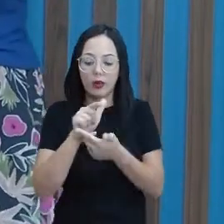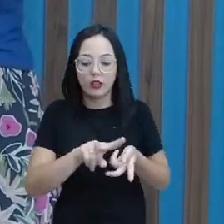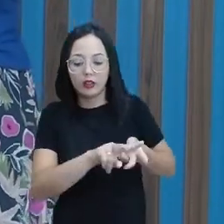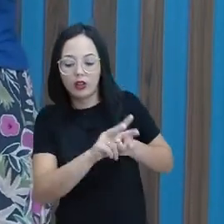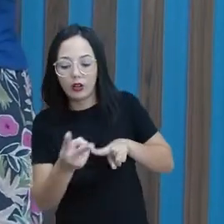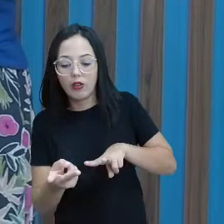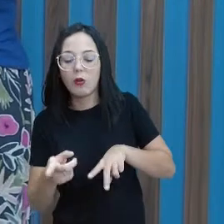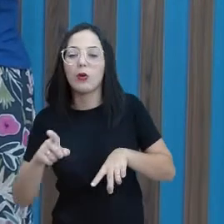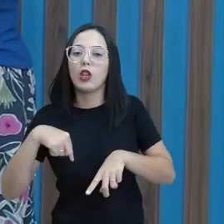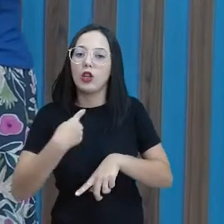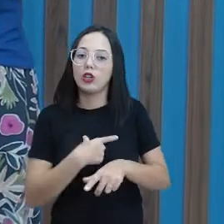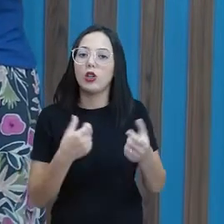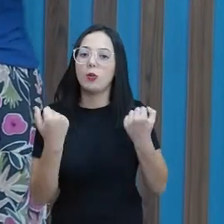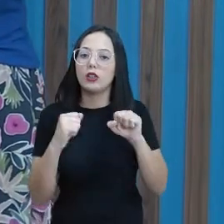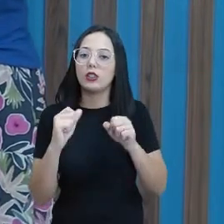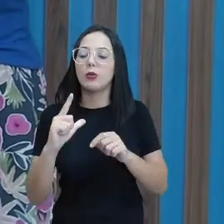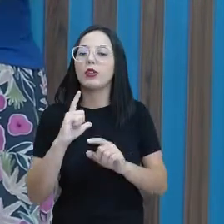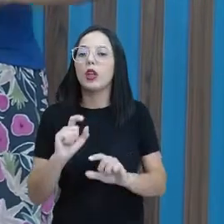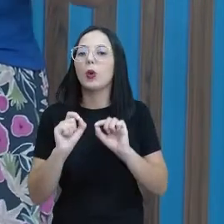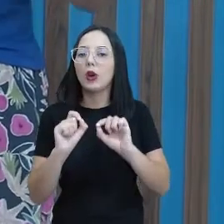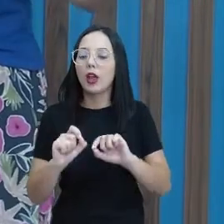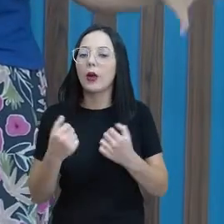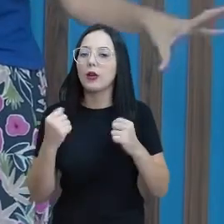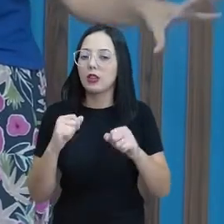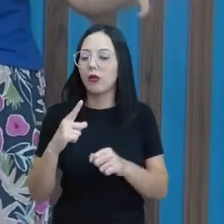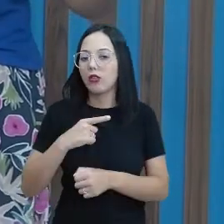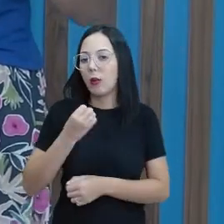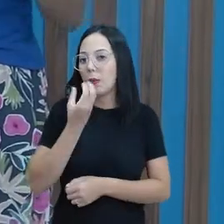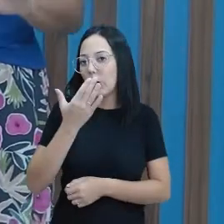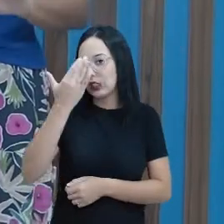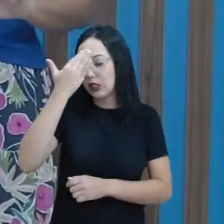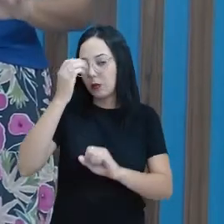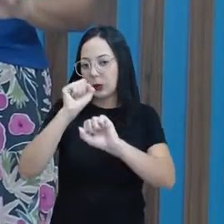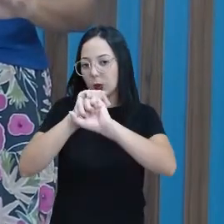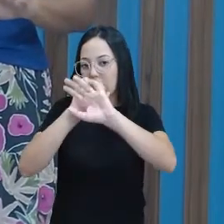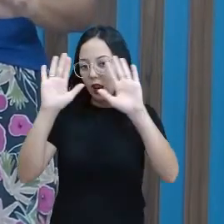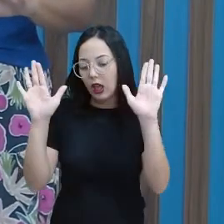você precisa ter, assim, uma audição boa, e você tem que ter uma boa noção